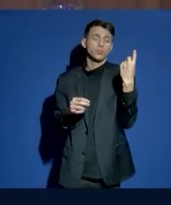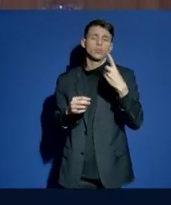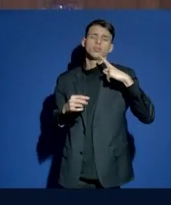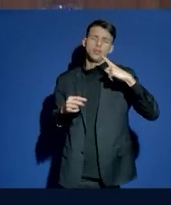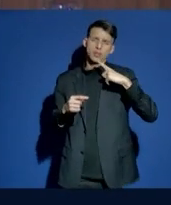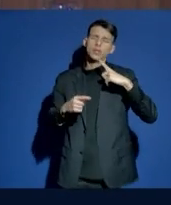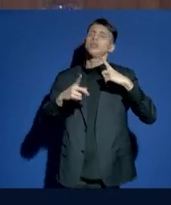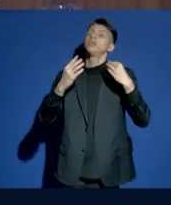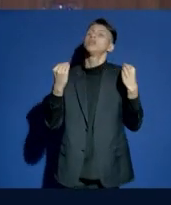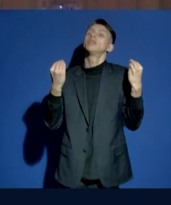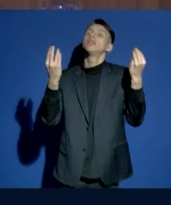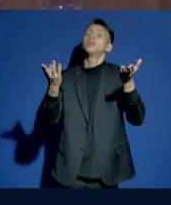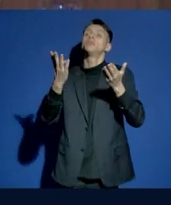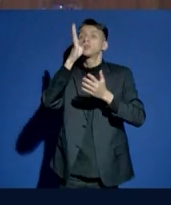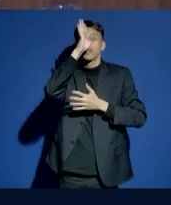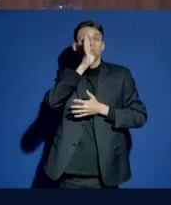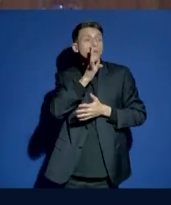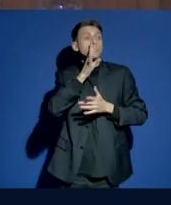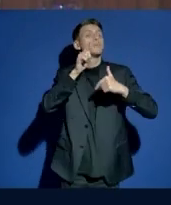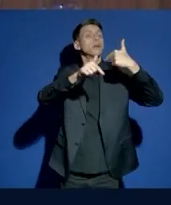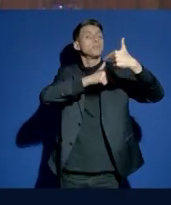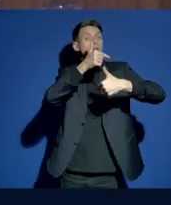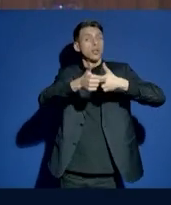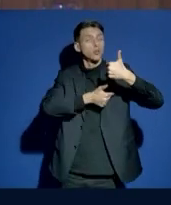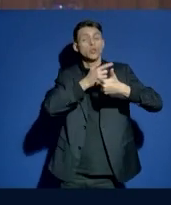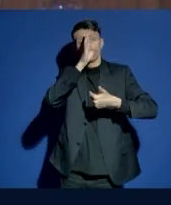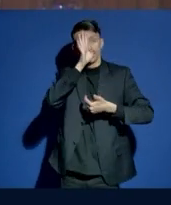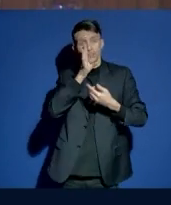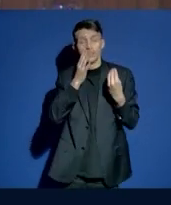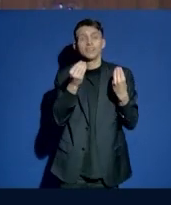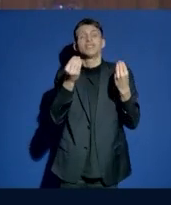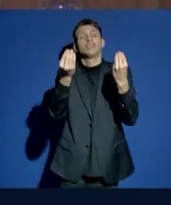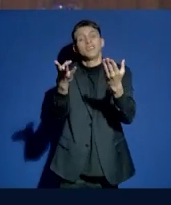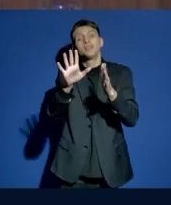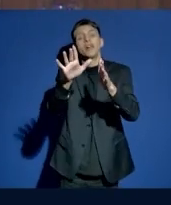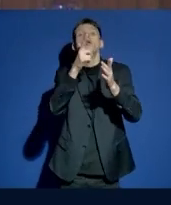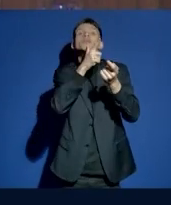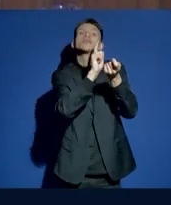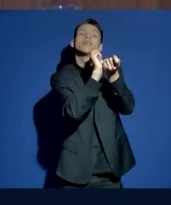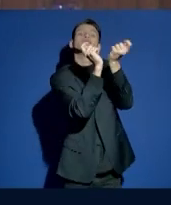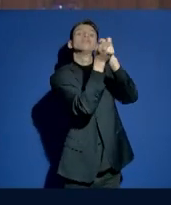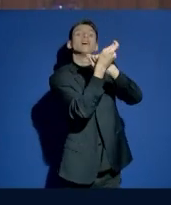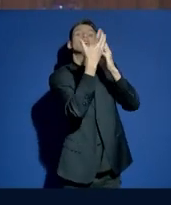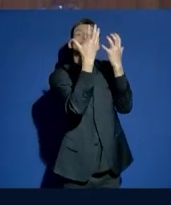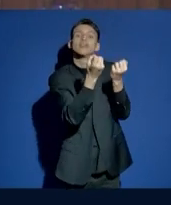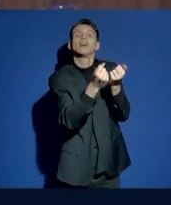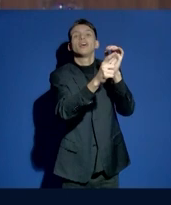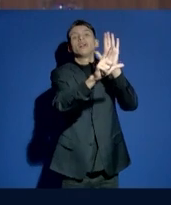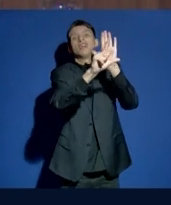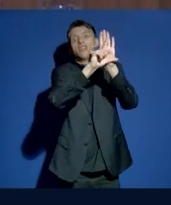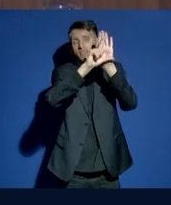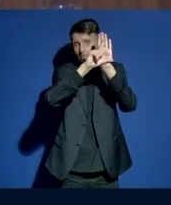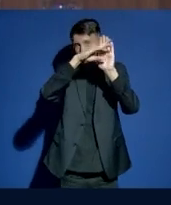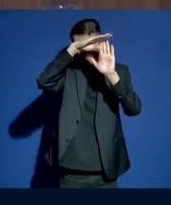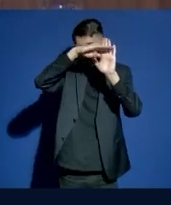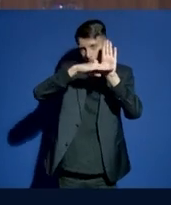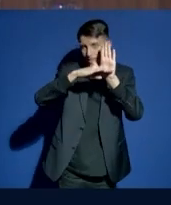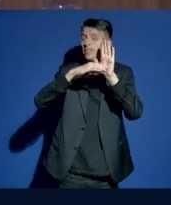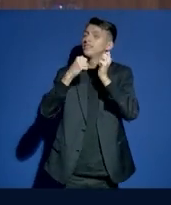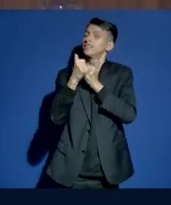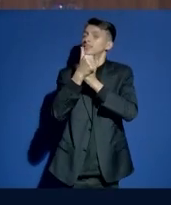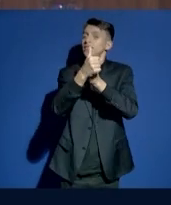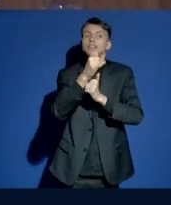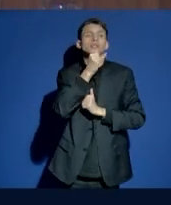fornecemos gratuitamente um trabalho para ele se adequar à legislação, para ele recompor o que ele está